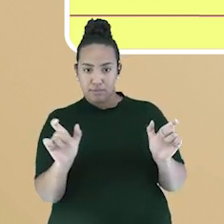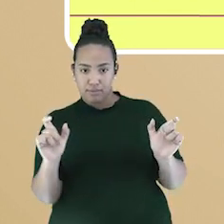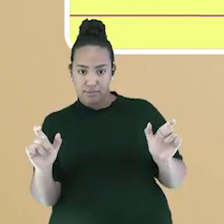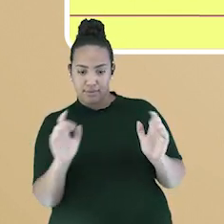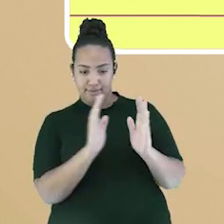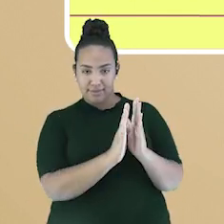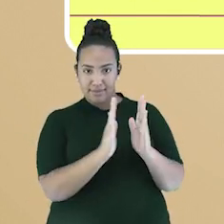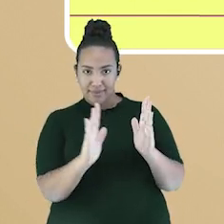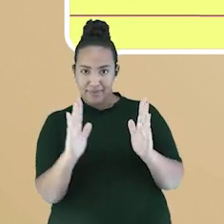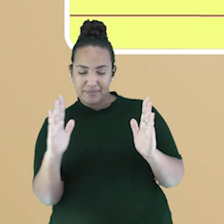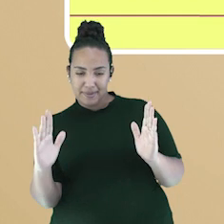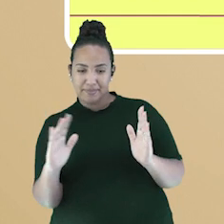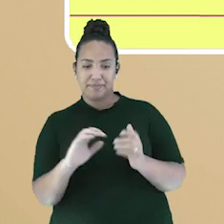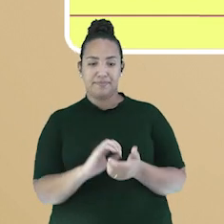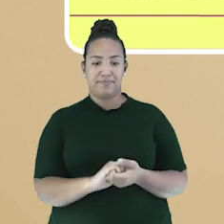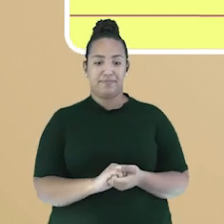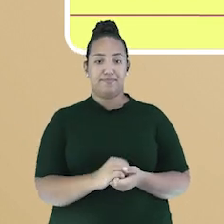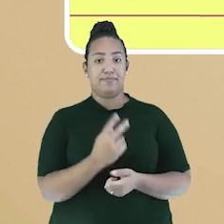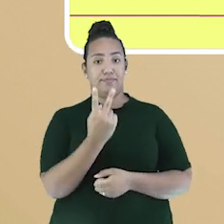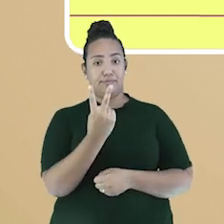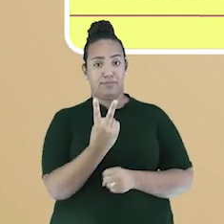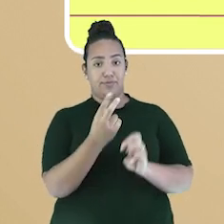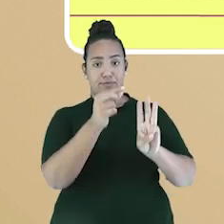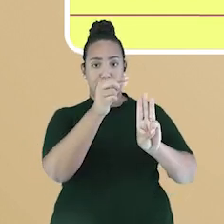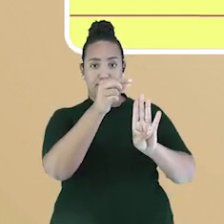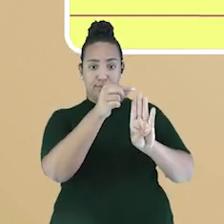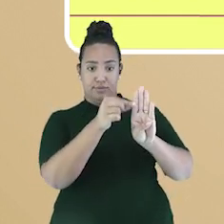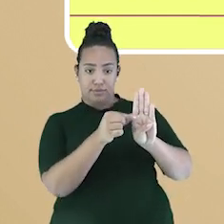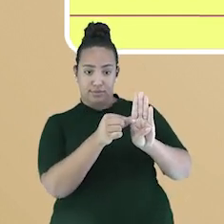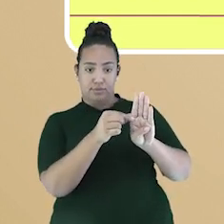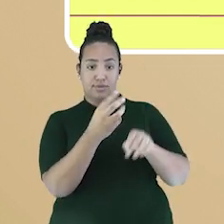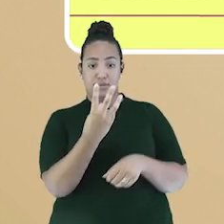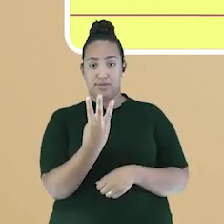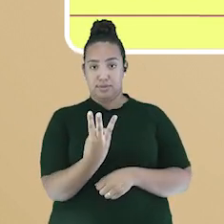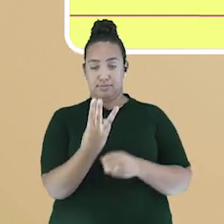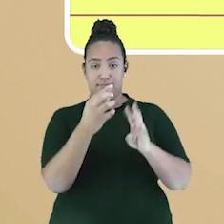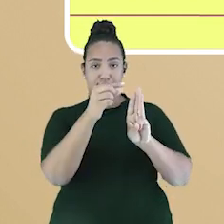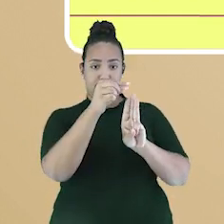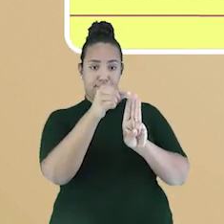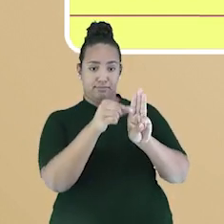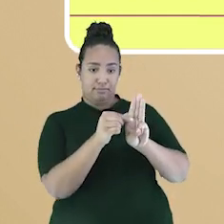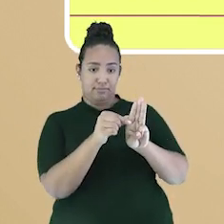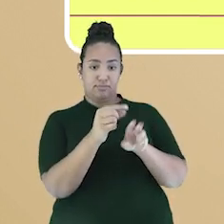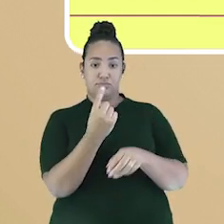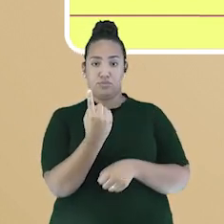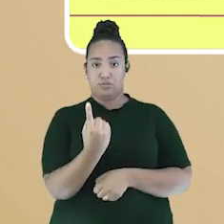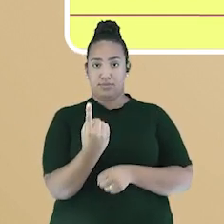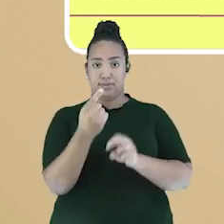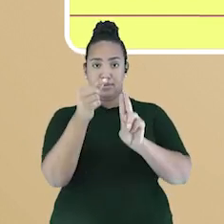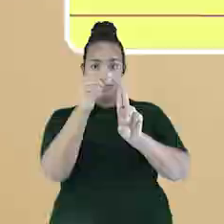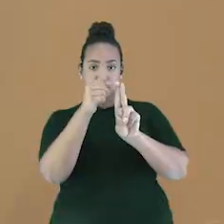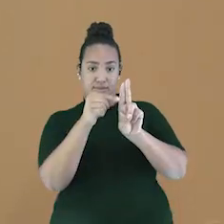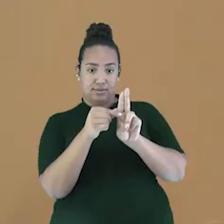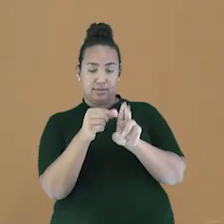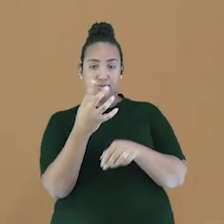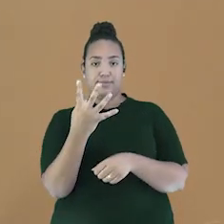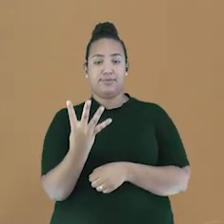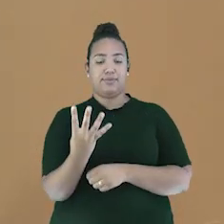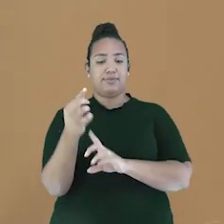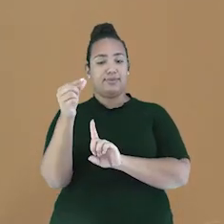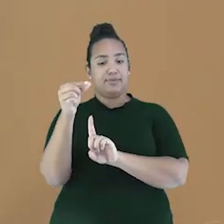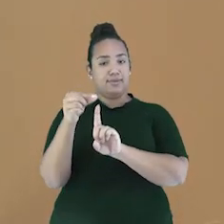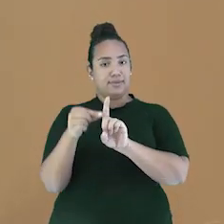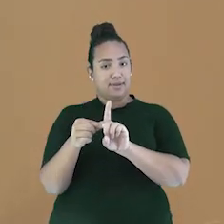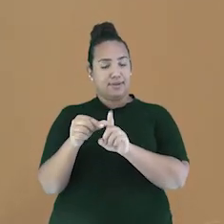posição duas unidades de milhar três centenas uma dezena e quatro unidades pronto